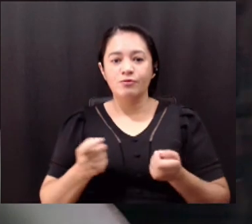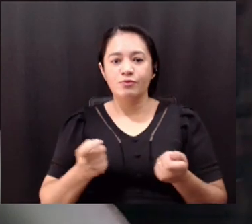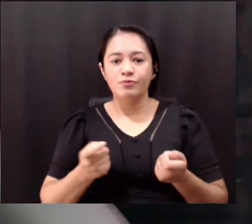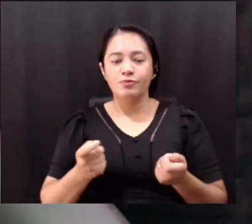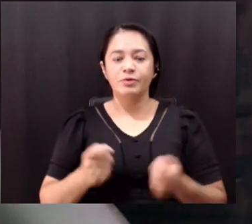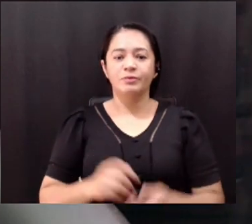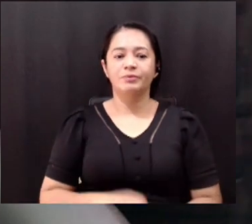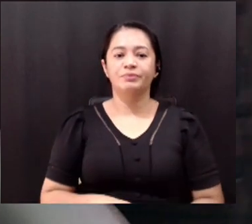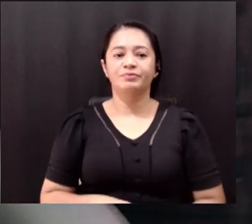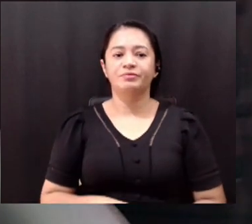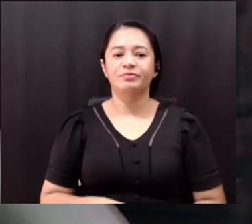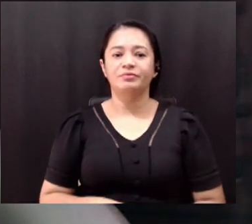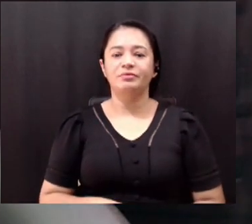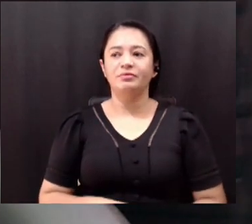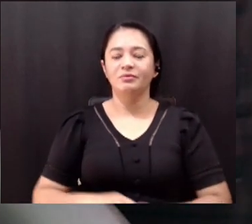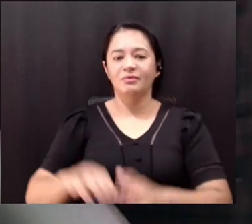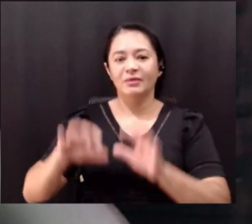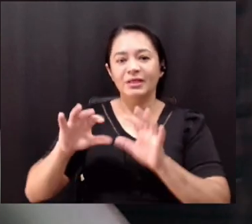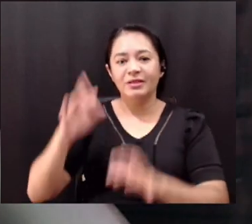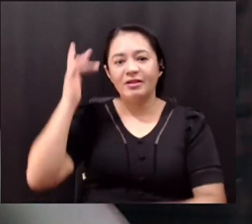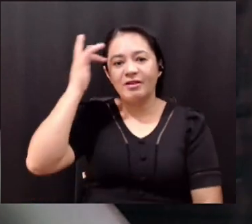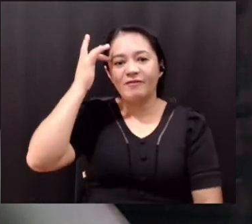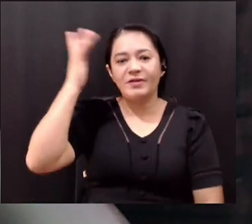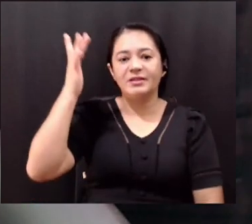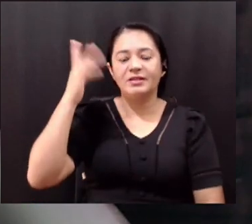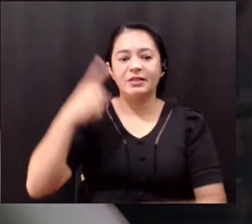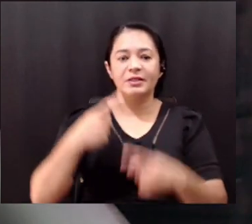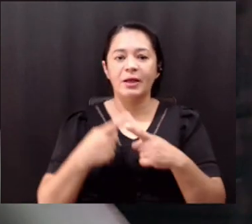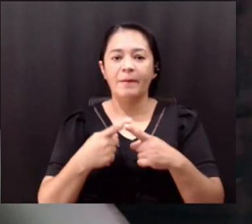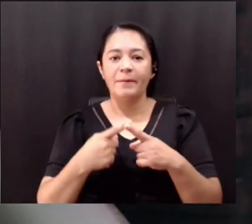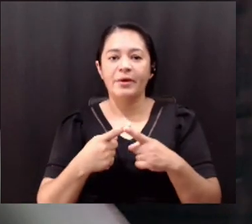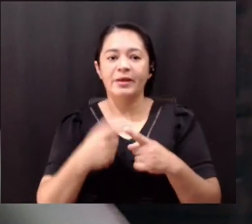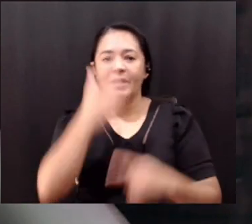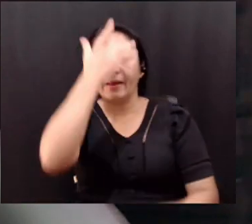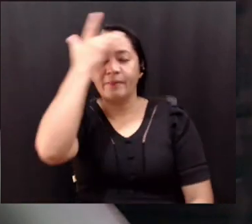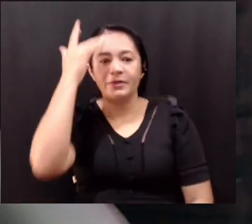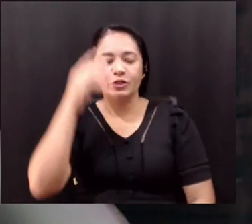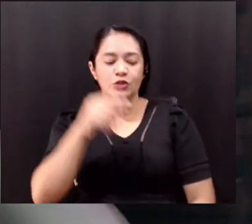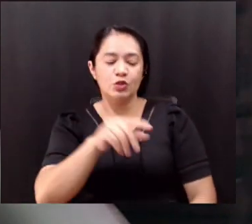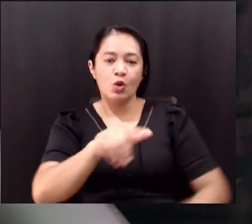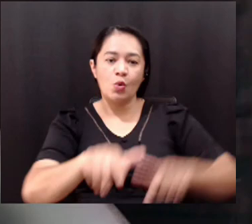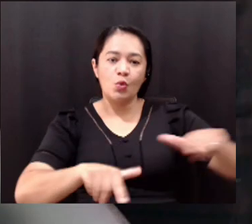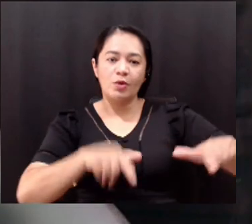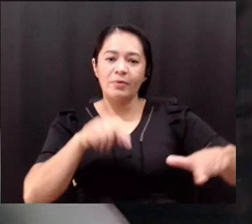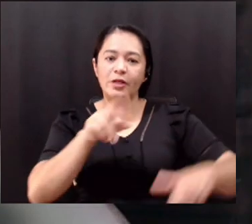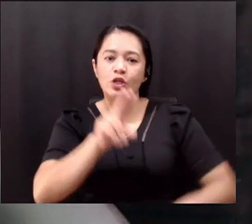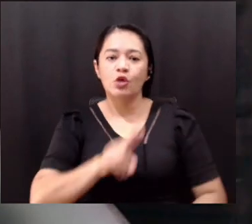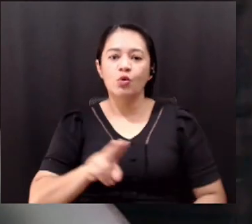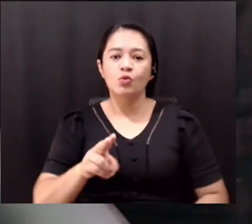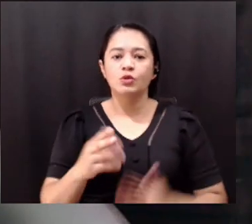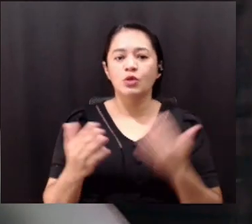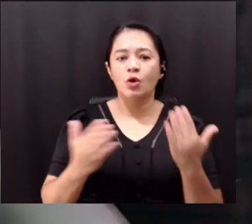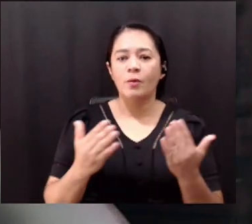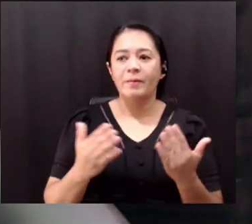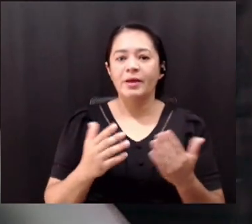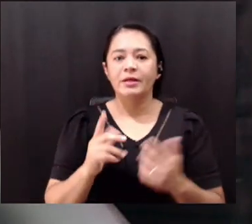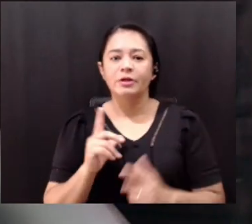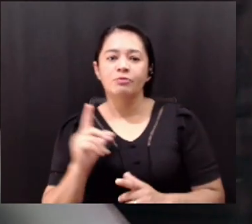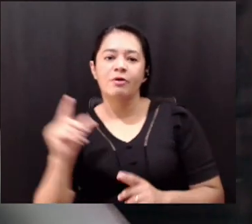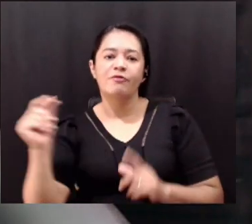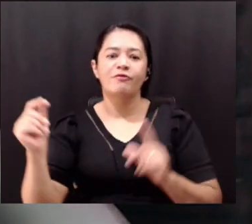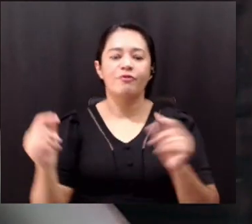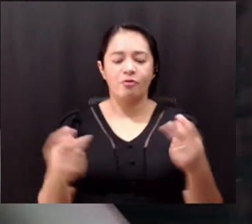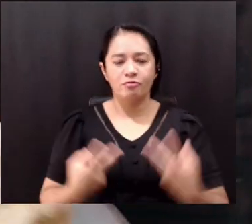isso facilita para que a pessoa utilize o trabalho como uma fuga, uma busca de reconhecimento, uma forma, às